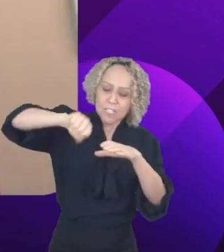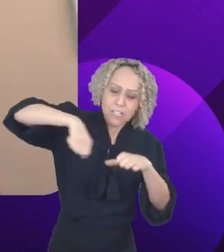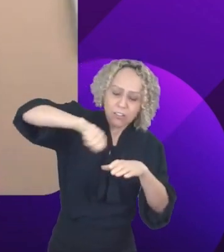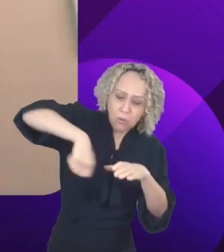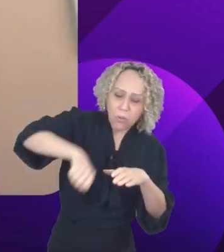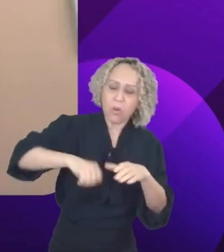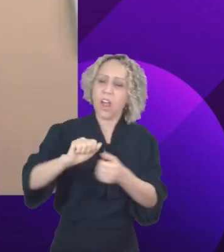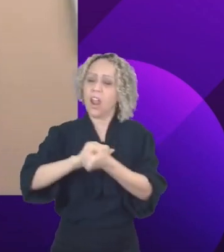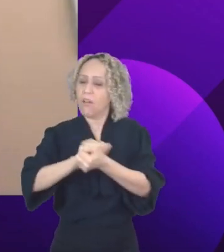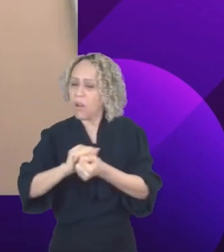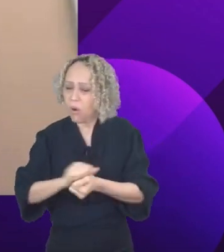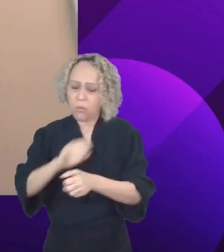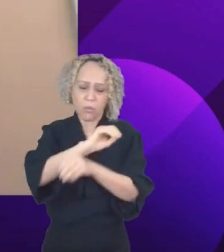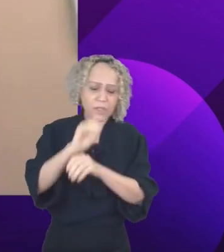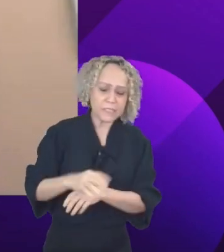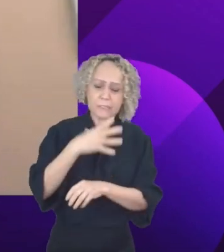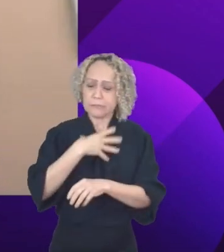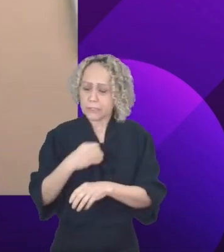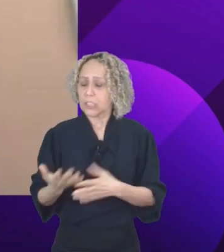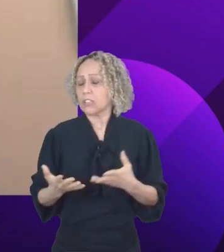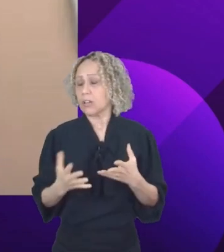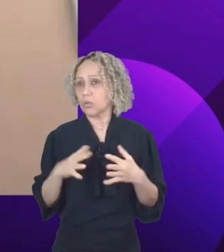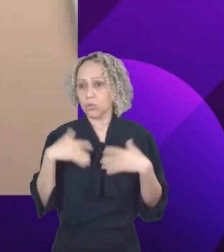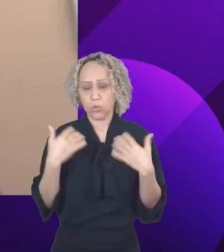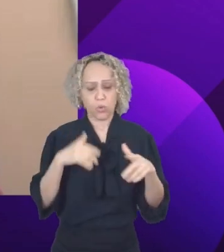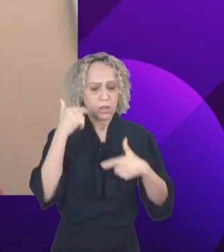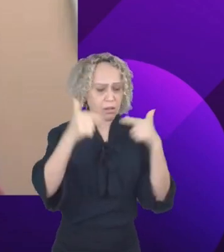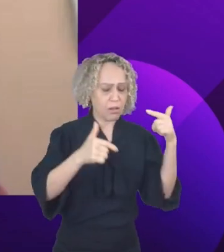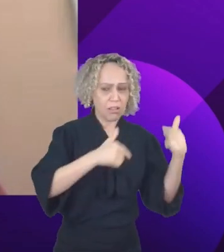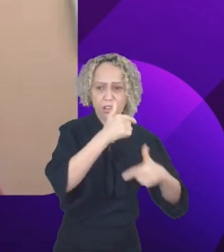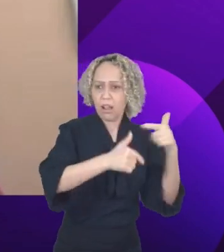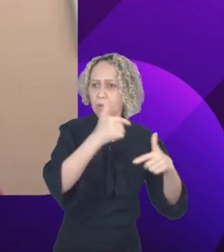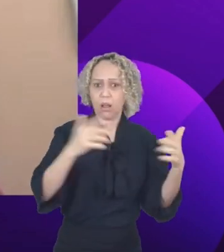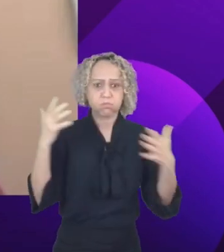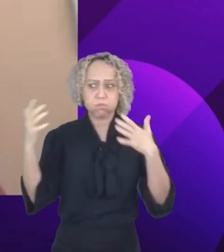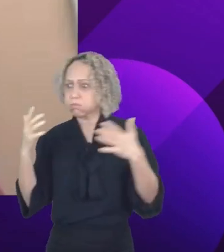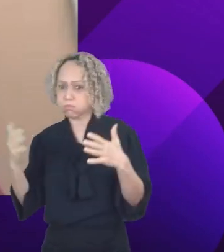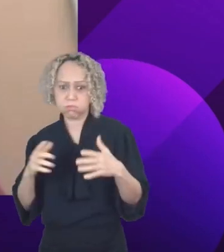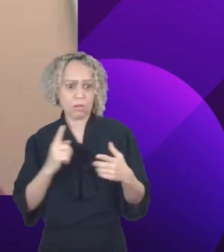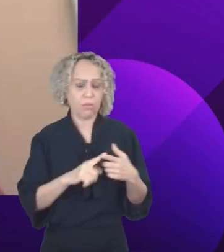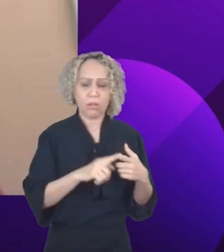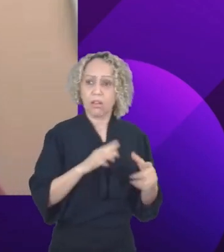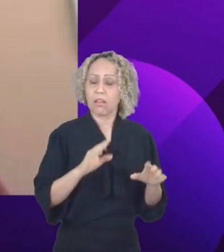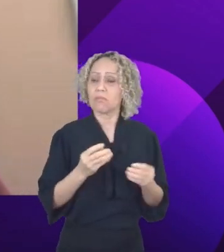que acumular, né, diversas tarefas, porque não conseguem ainda fazer